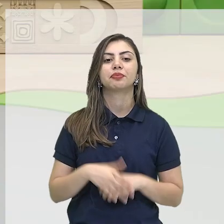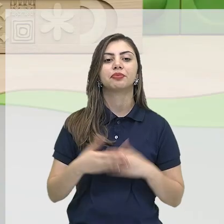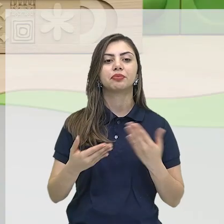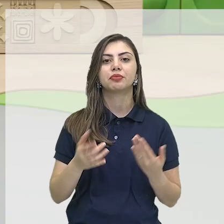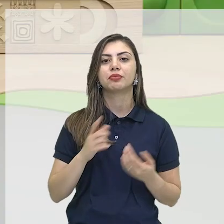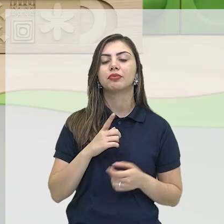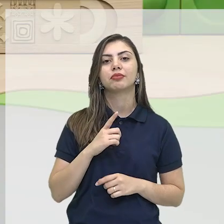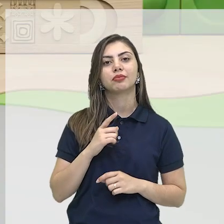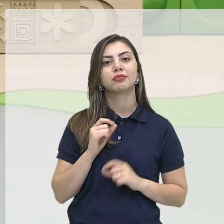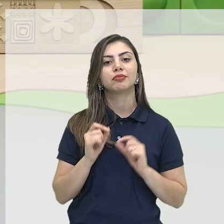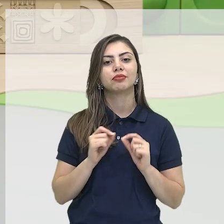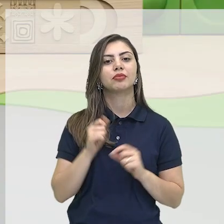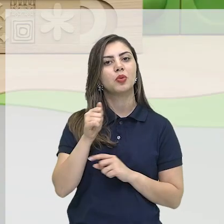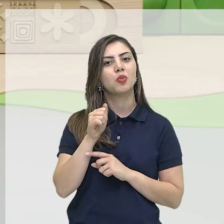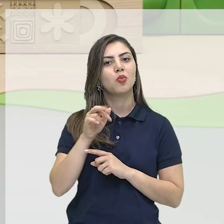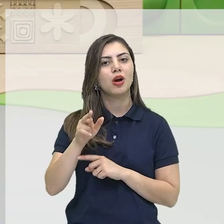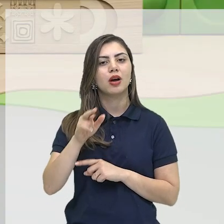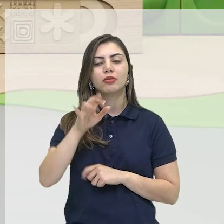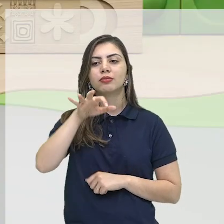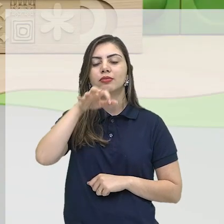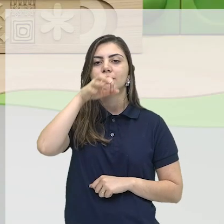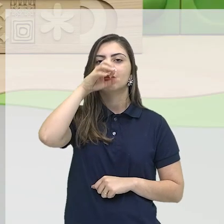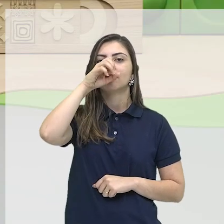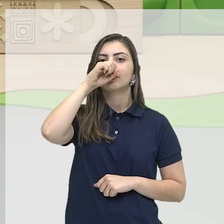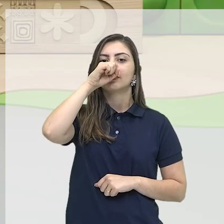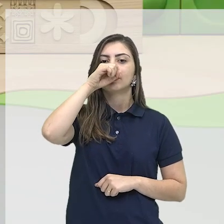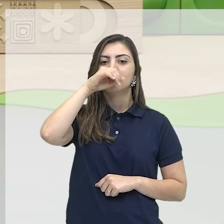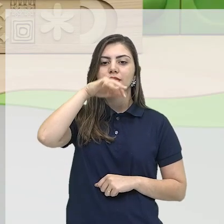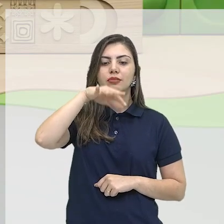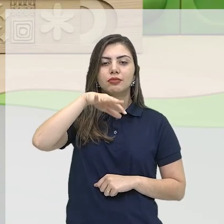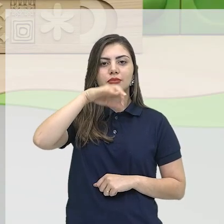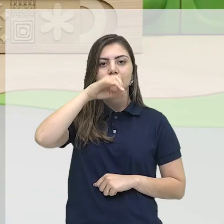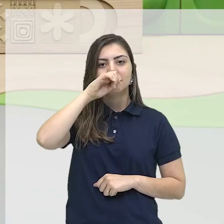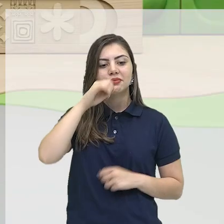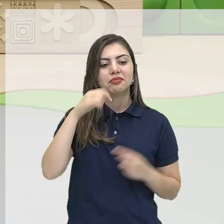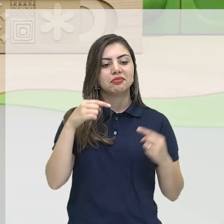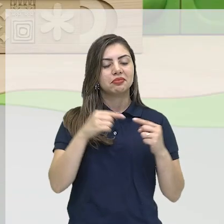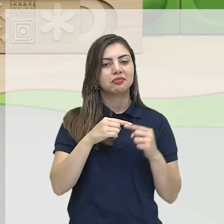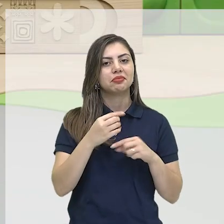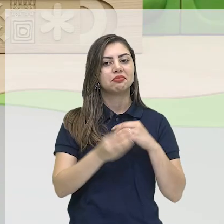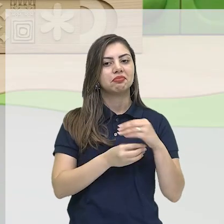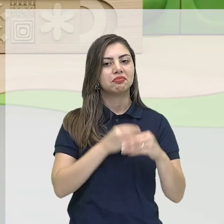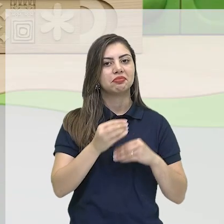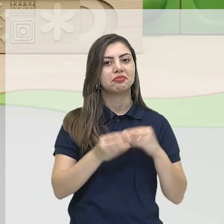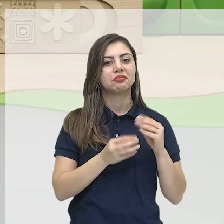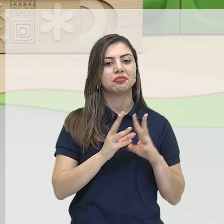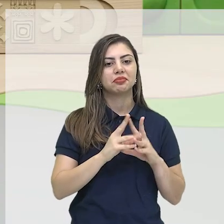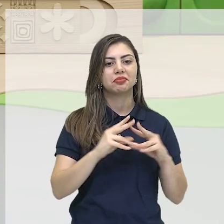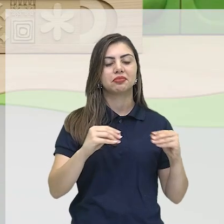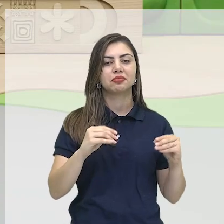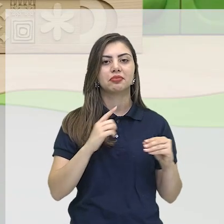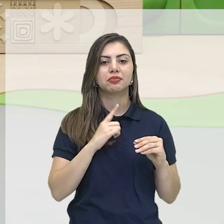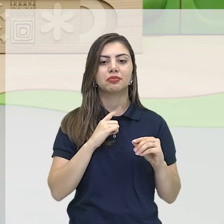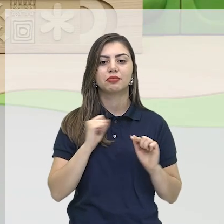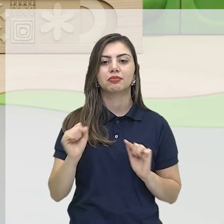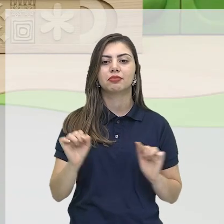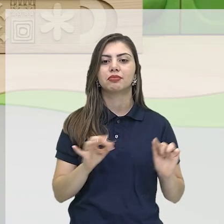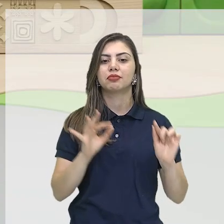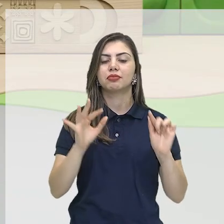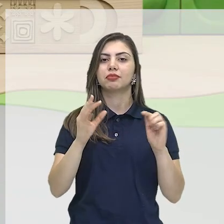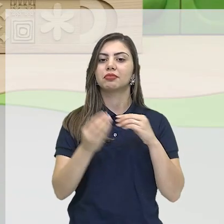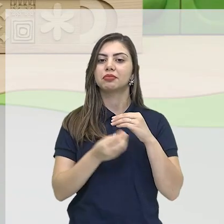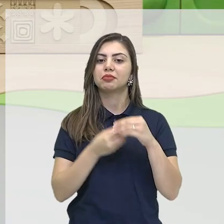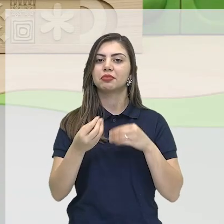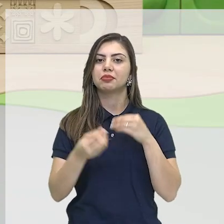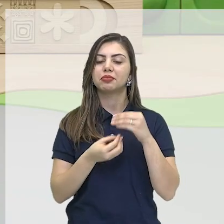está respirando no momento, né? É uma mistura homogênea de gases, principalmente nitrogênio e oxigênio,